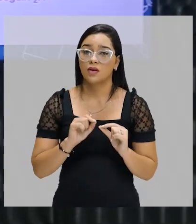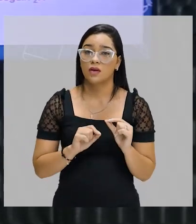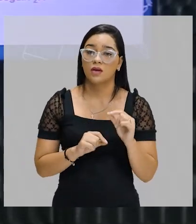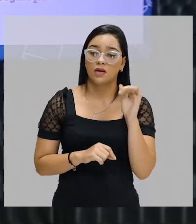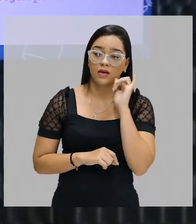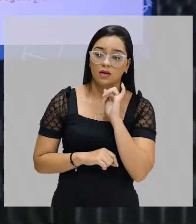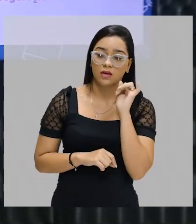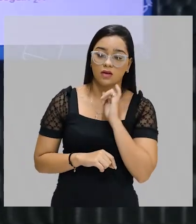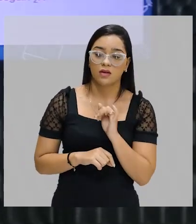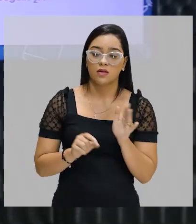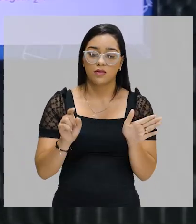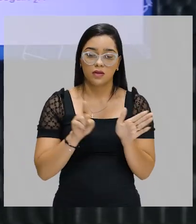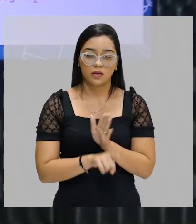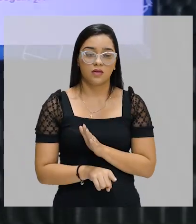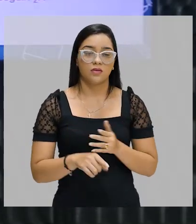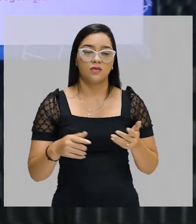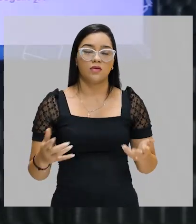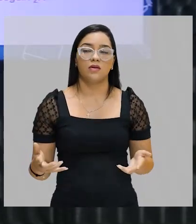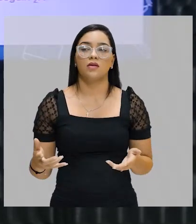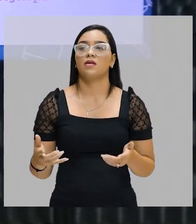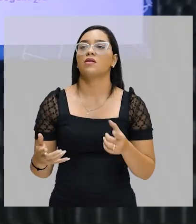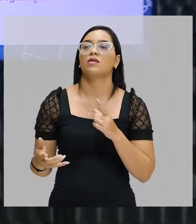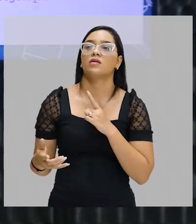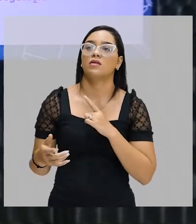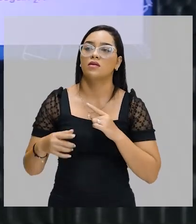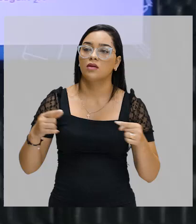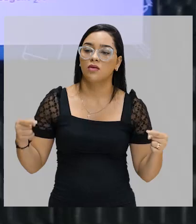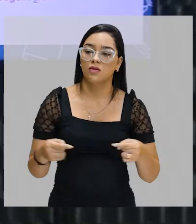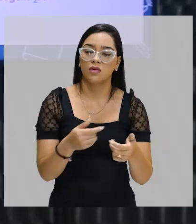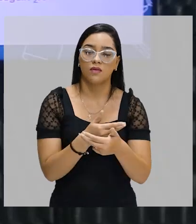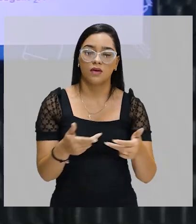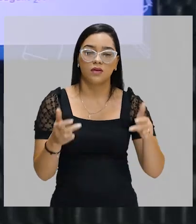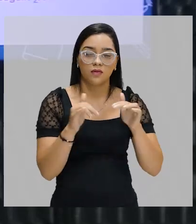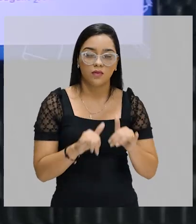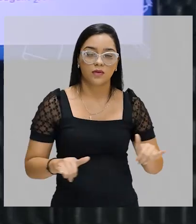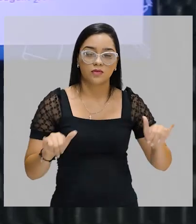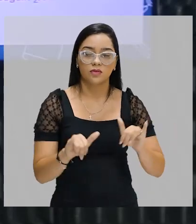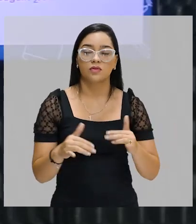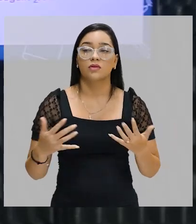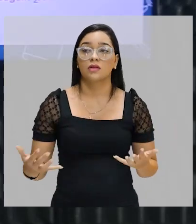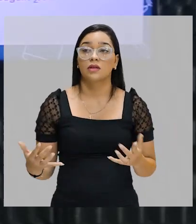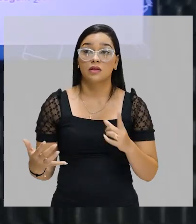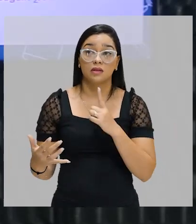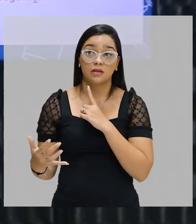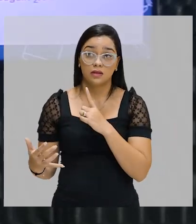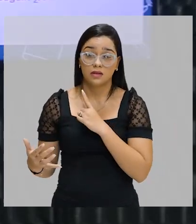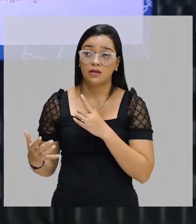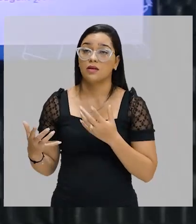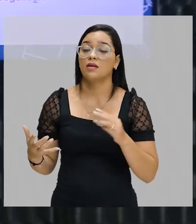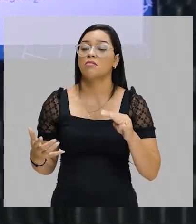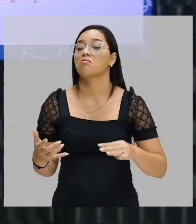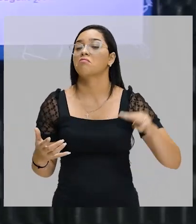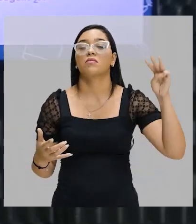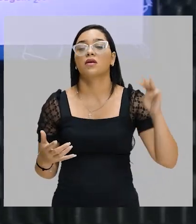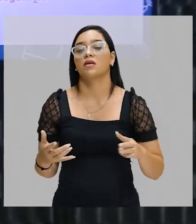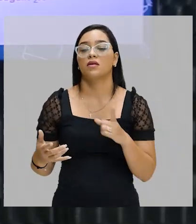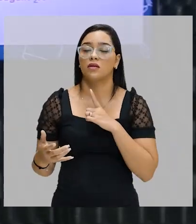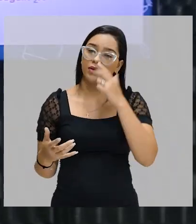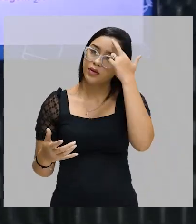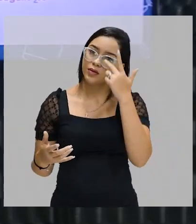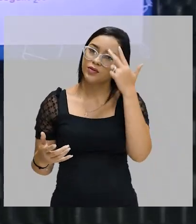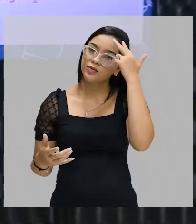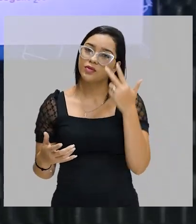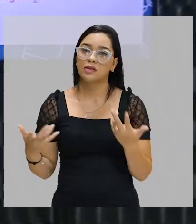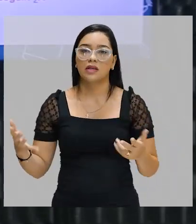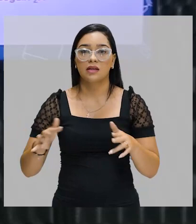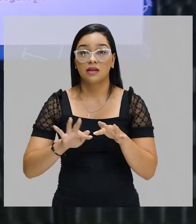subtrações e ver aí, né, de acordo com as informações que ele vai te dando, né, quem é quem aí na história.